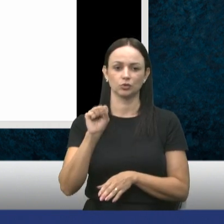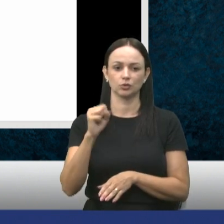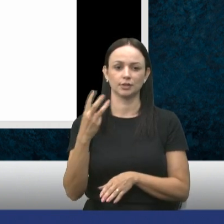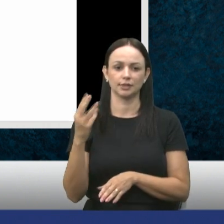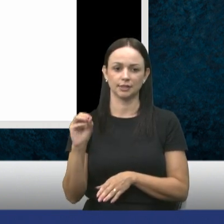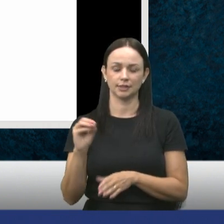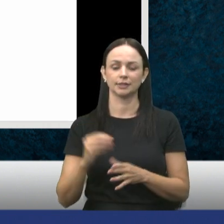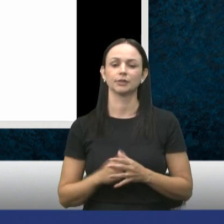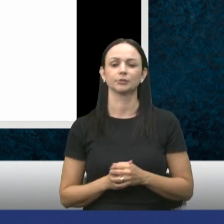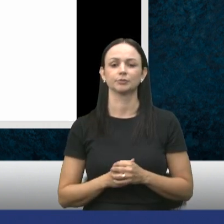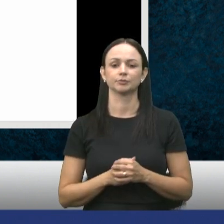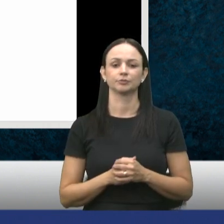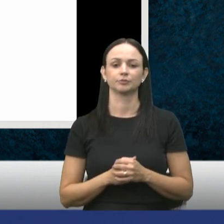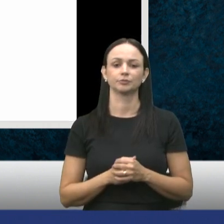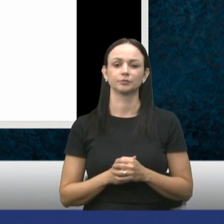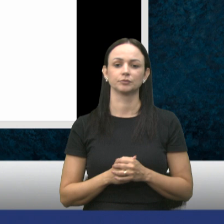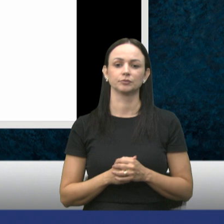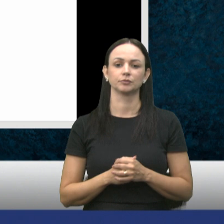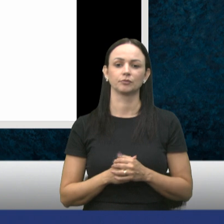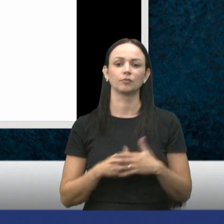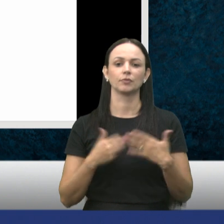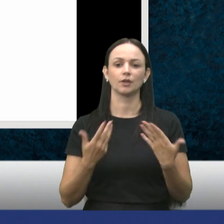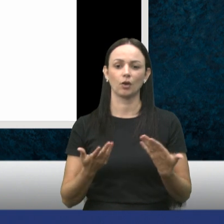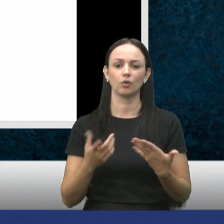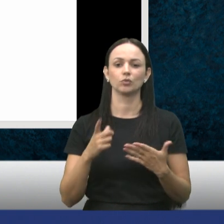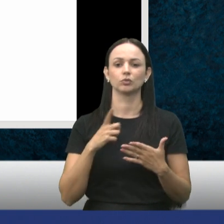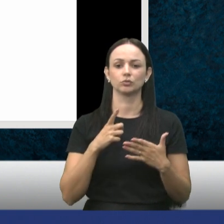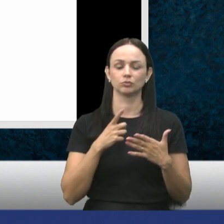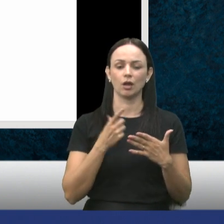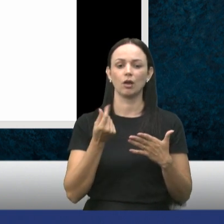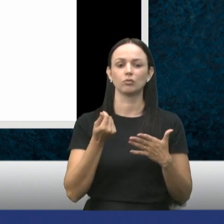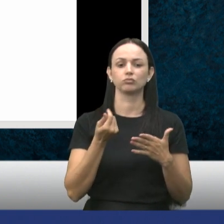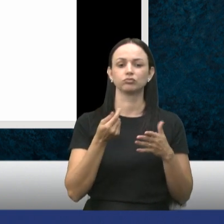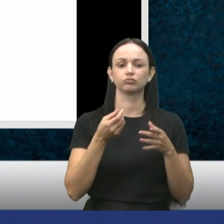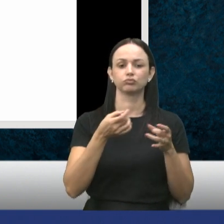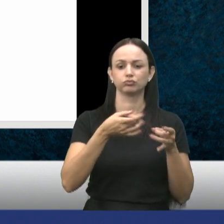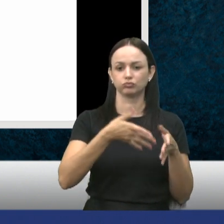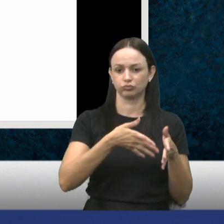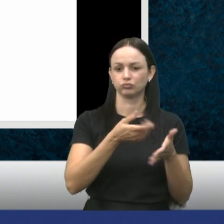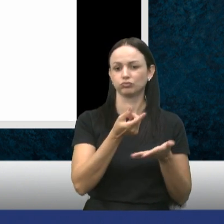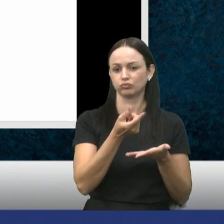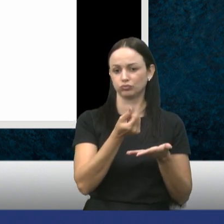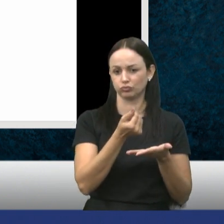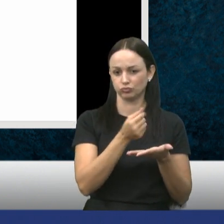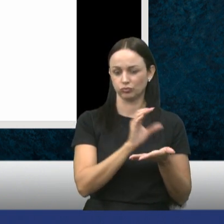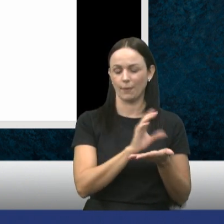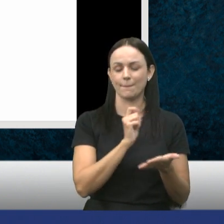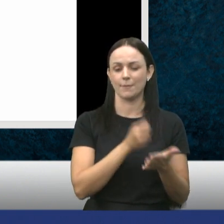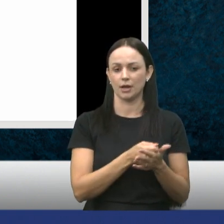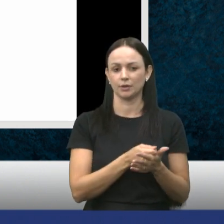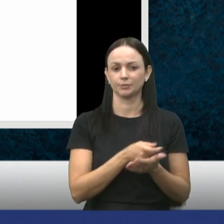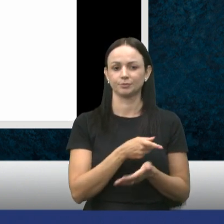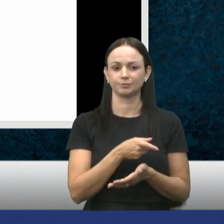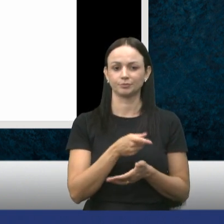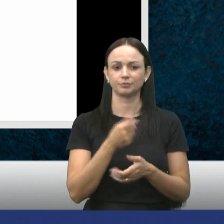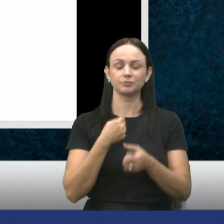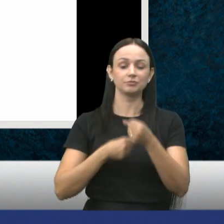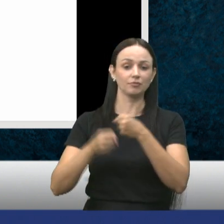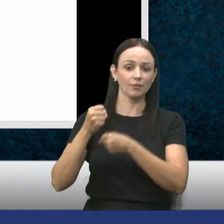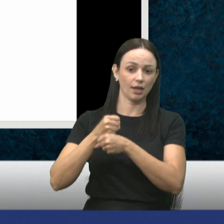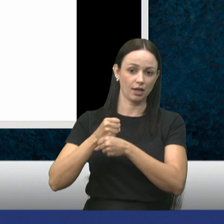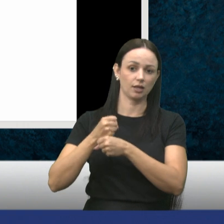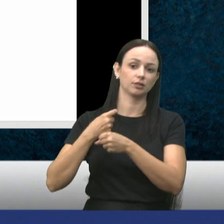238.830. E aí ficou um saldo, né, ainda a pagar de anos